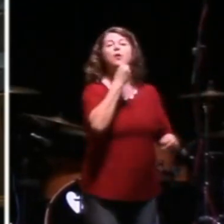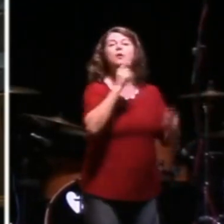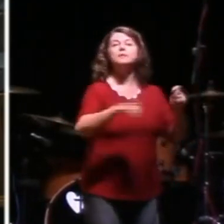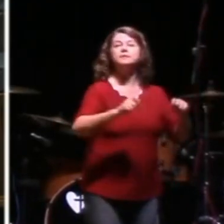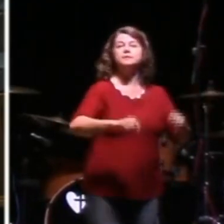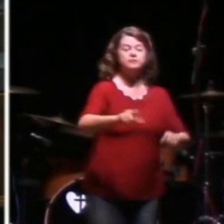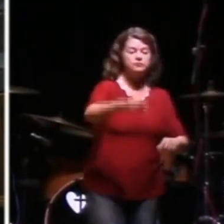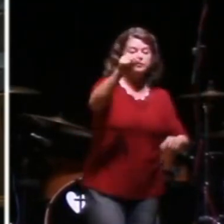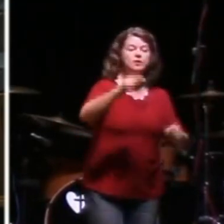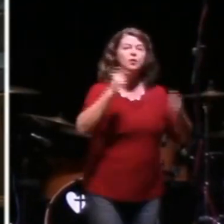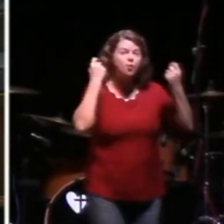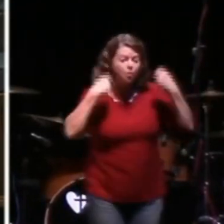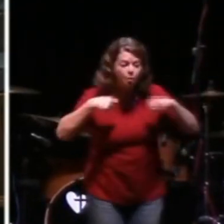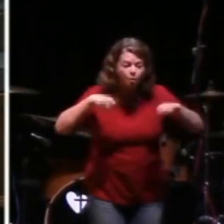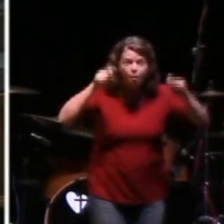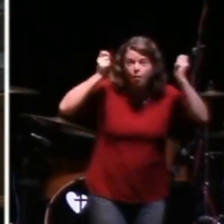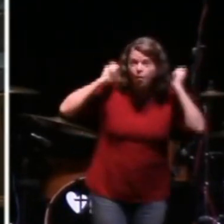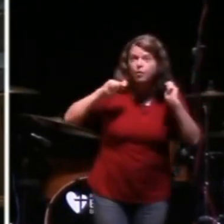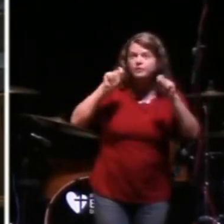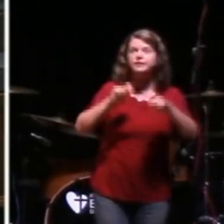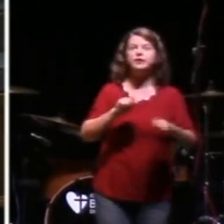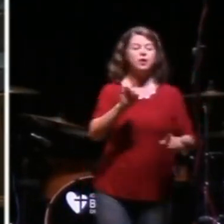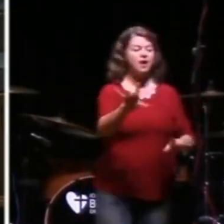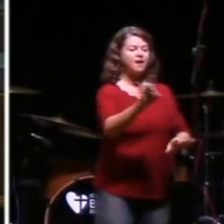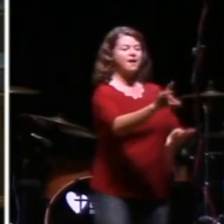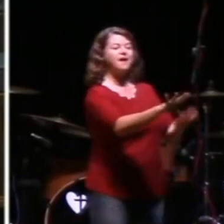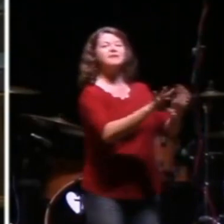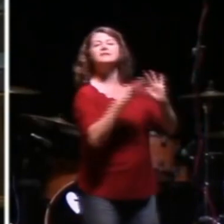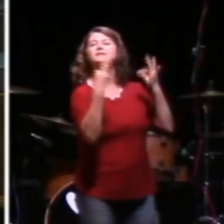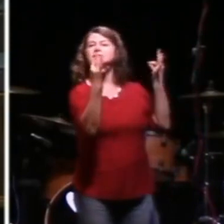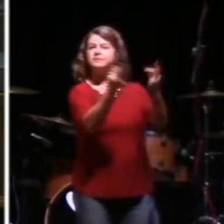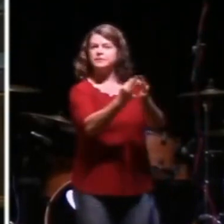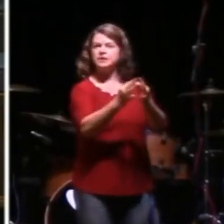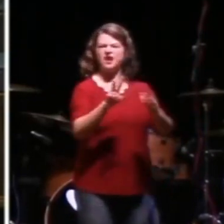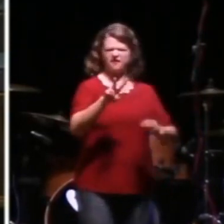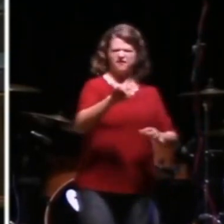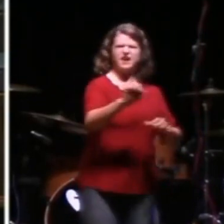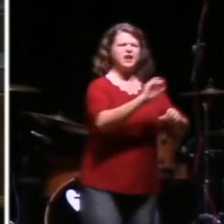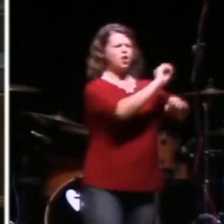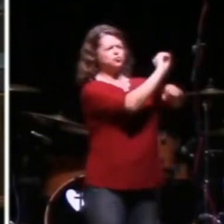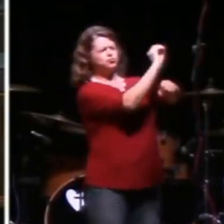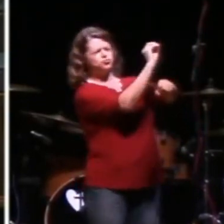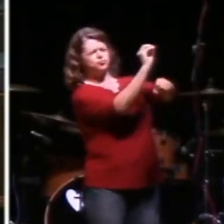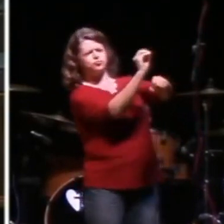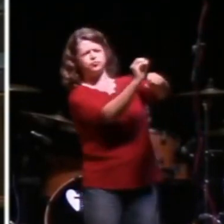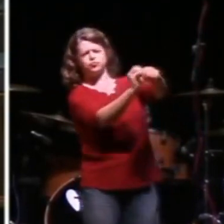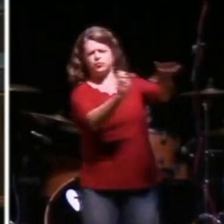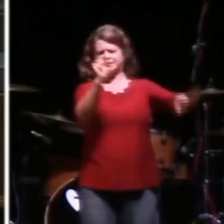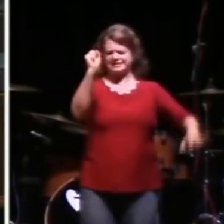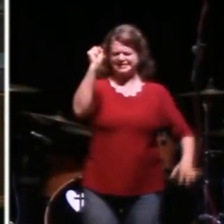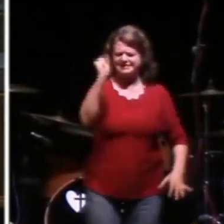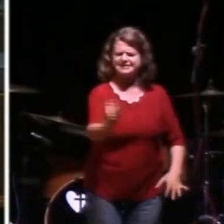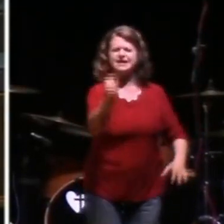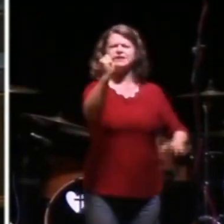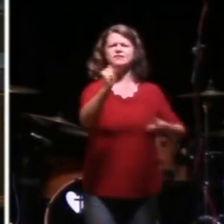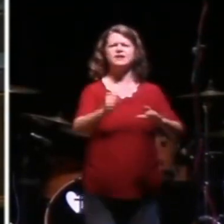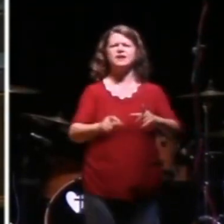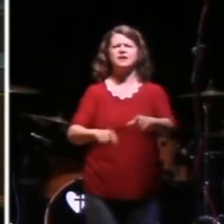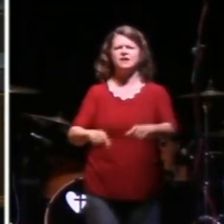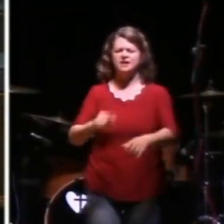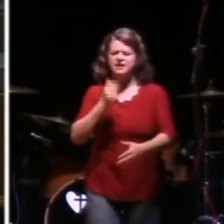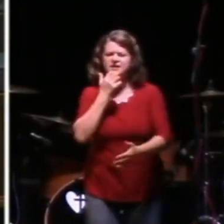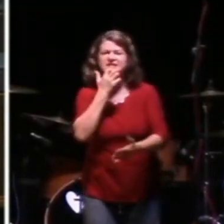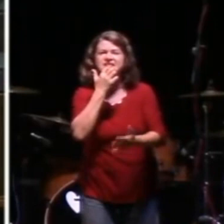a família um para cada casa toda a comunidade de israel irá sacrificá-la o pôr do sol passa então um pouco do sangue nas